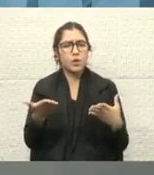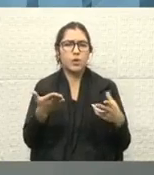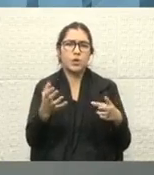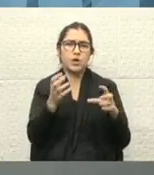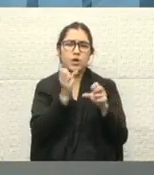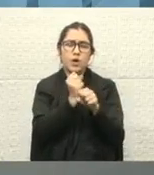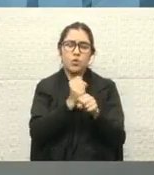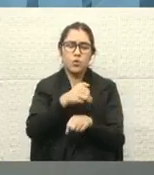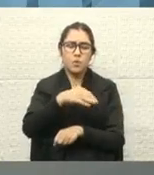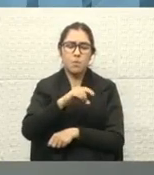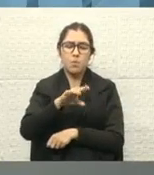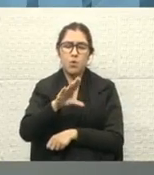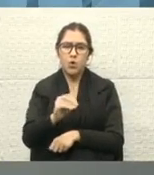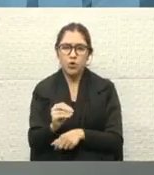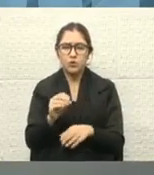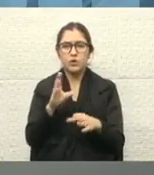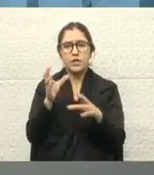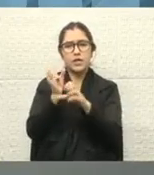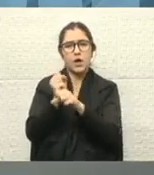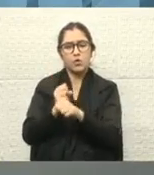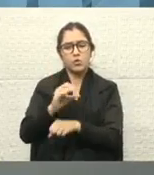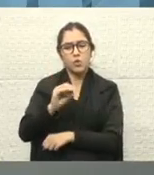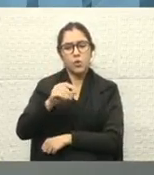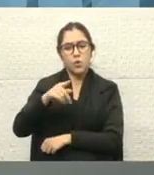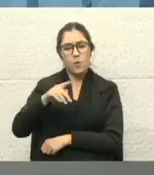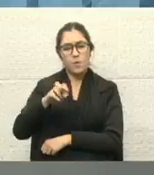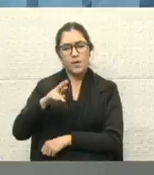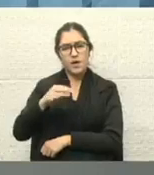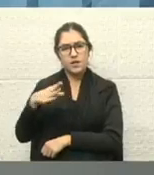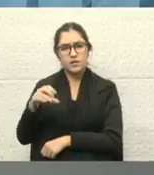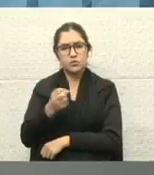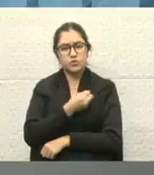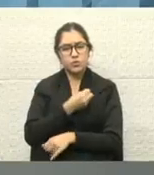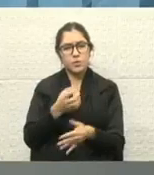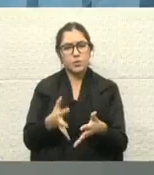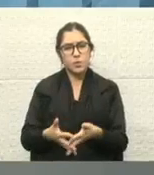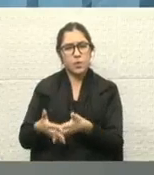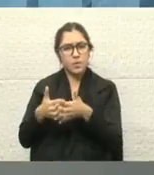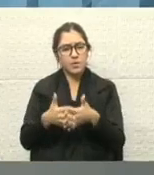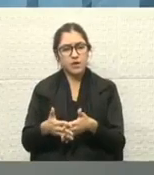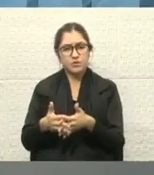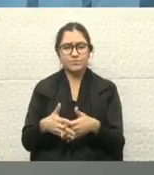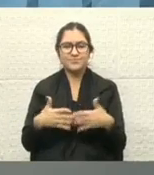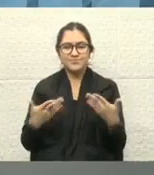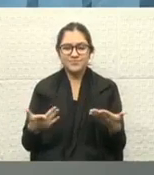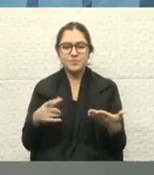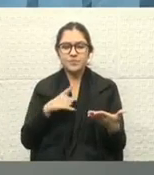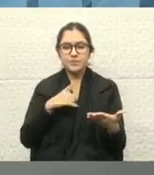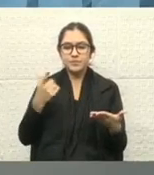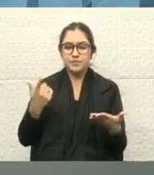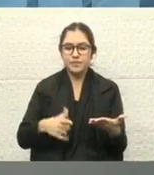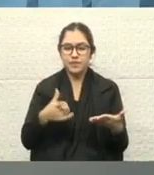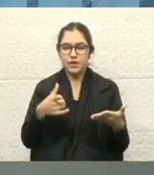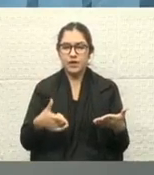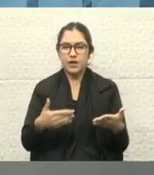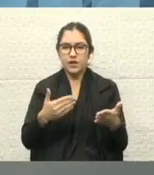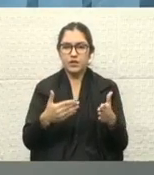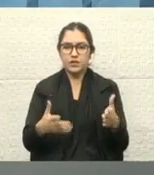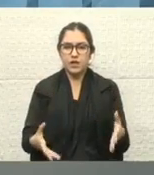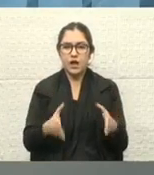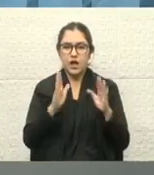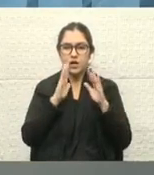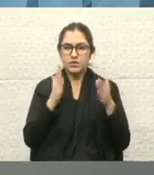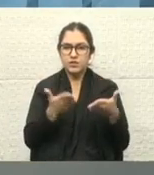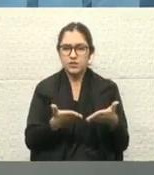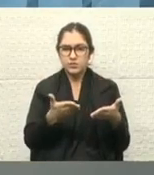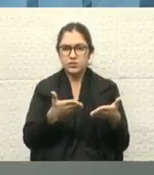de módulo, no cálculo de operações entre números complexos. Então, além de ser uma associação direta com